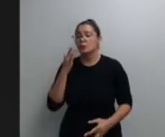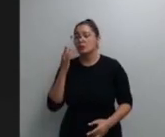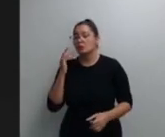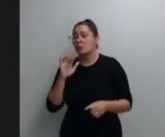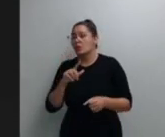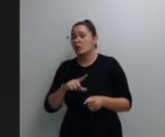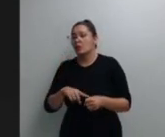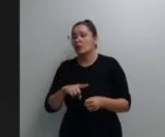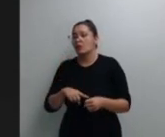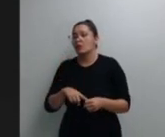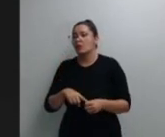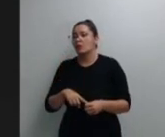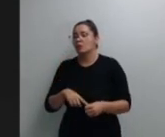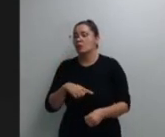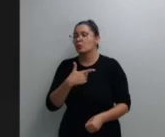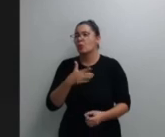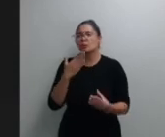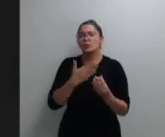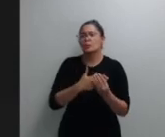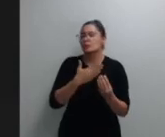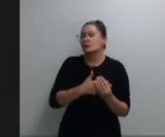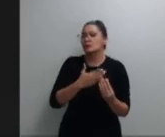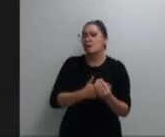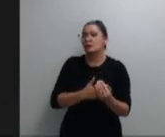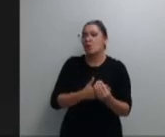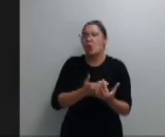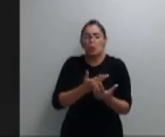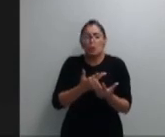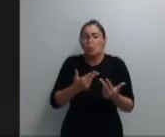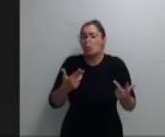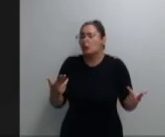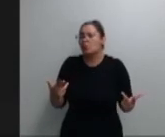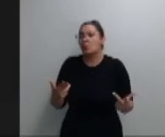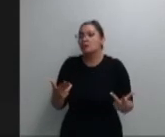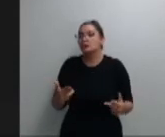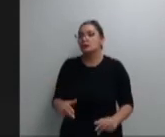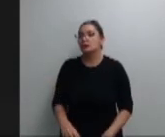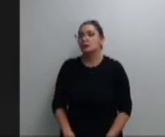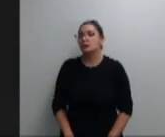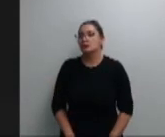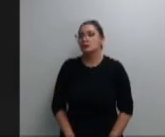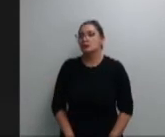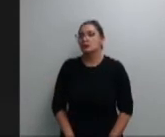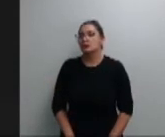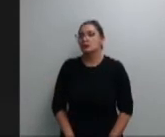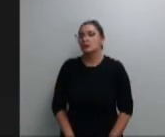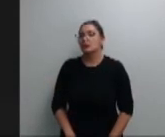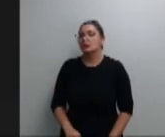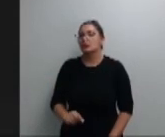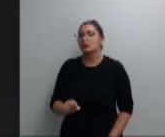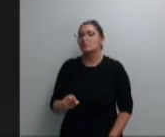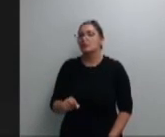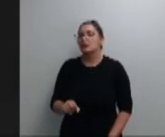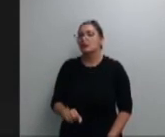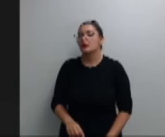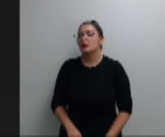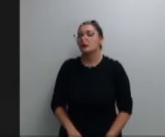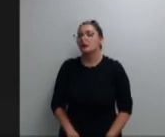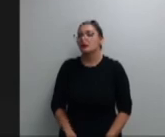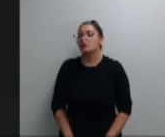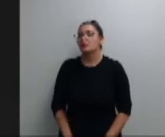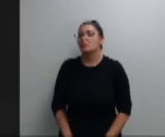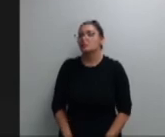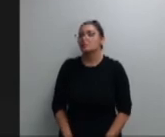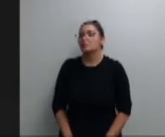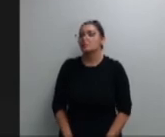há dois processos há dois processos com as mesmas partes então é esse caso não foi o caso que foi objeto da sua consulta Bárbara